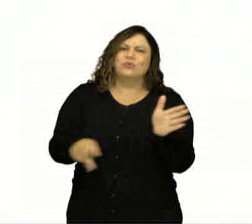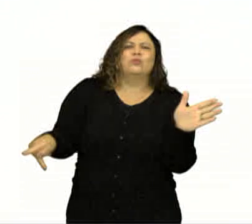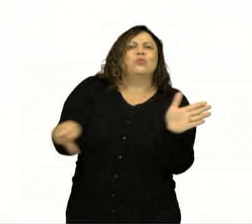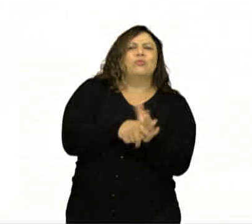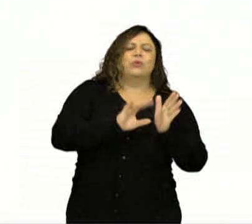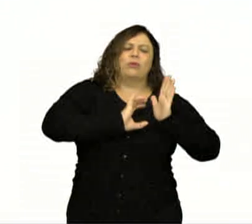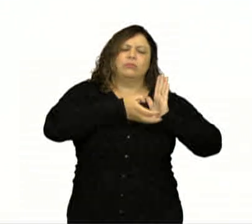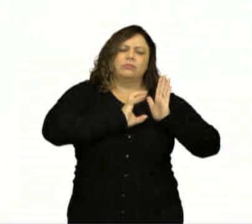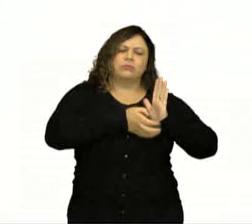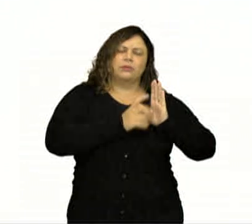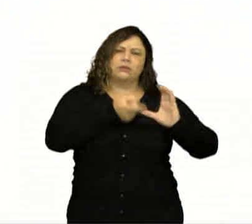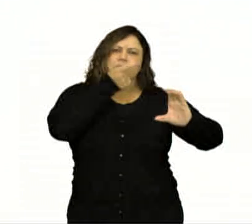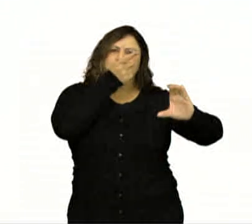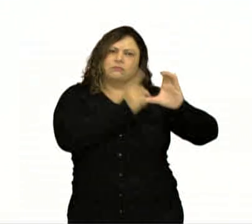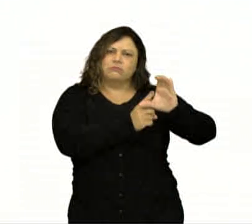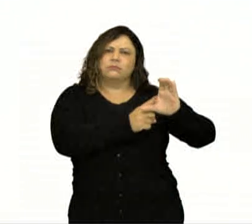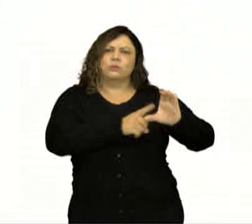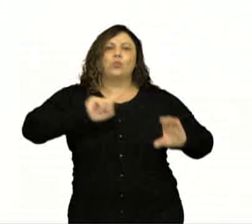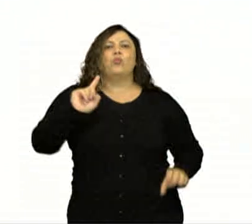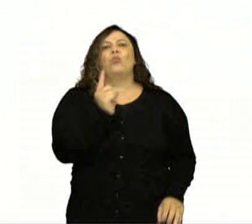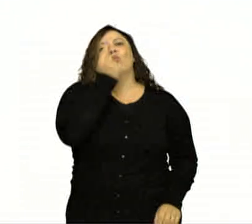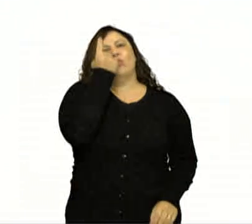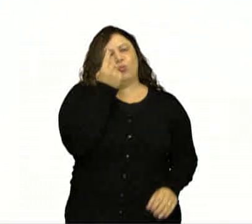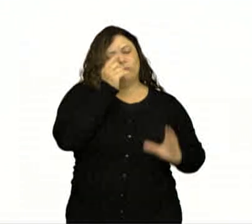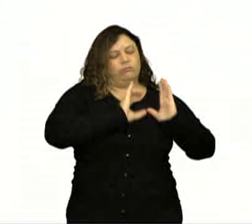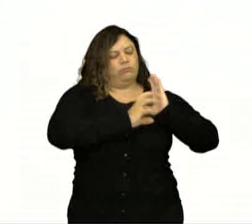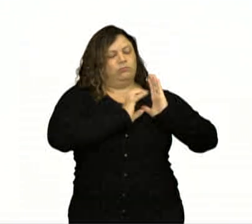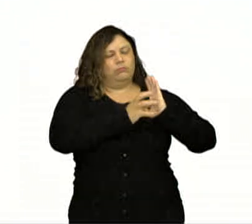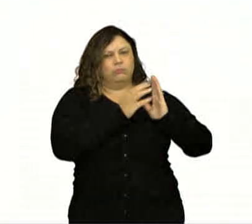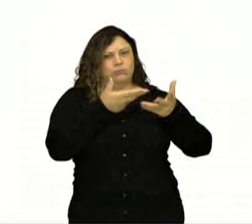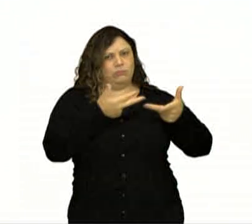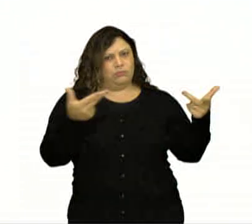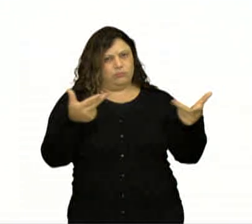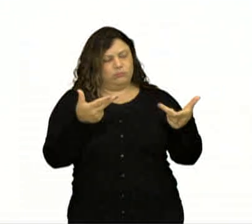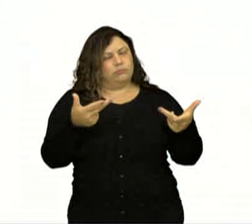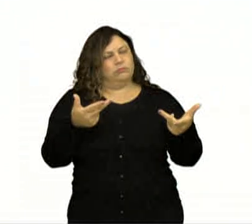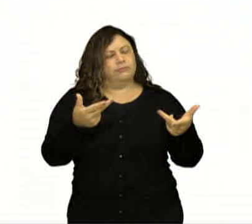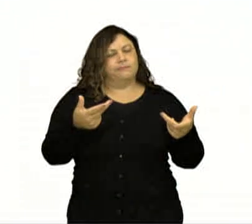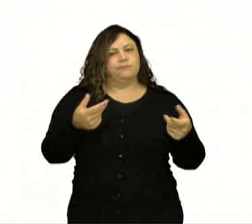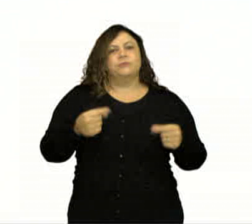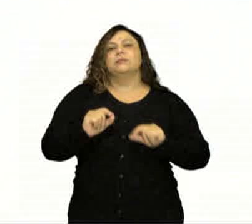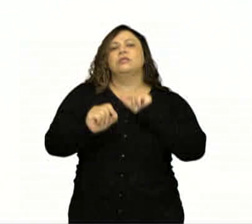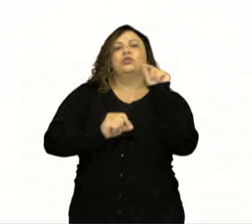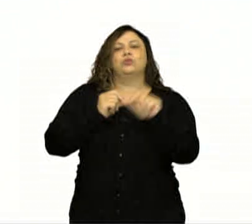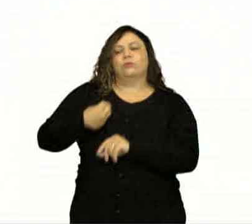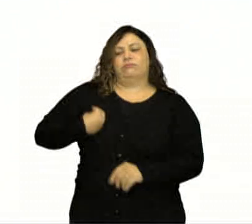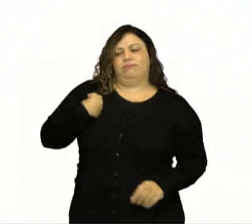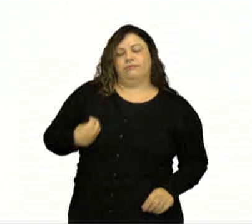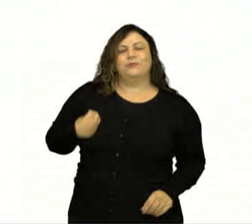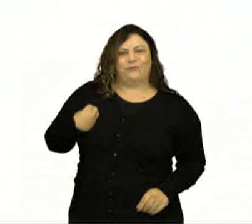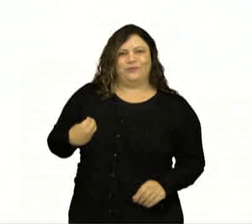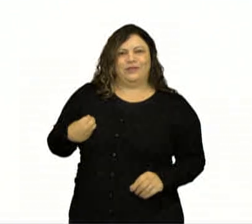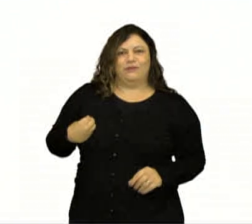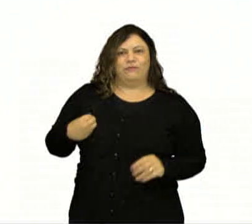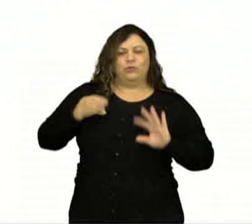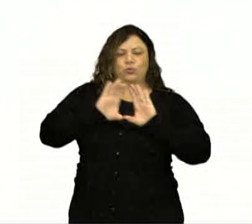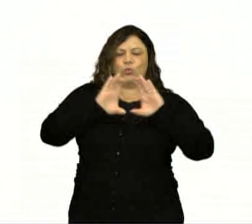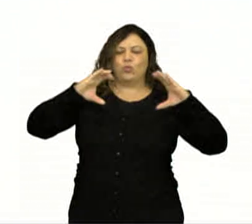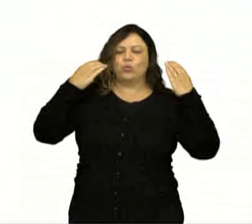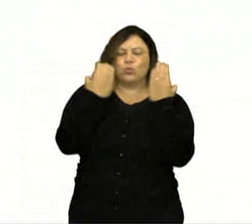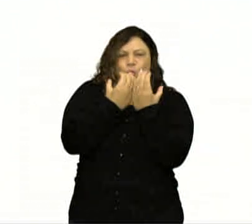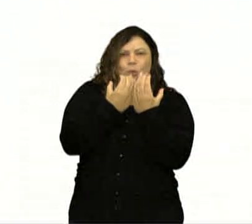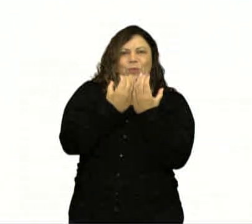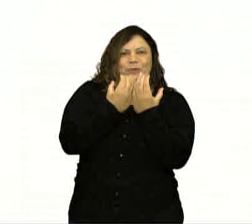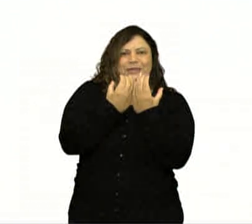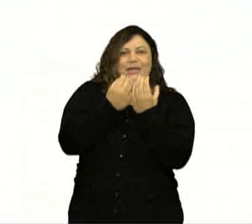Partido Comunista, o único que poderia existir. E que dos delegados presentes no Congresso seguinte, apenas